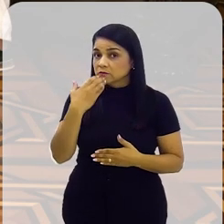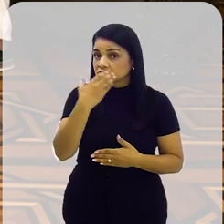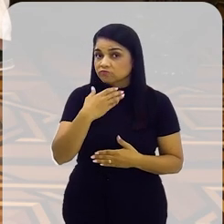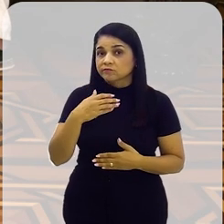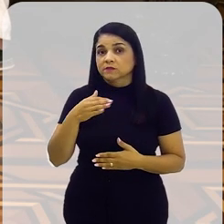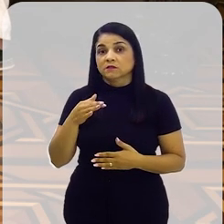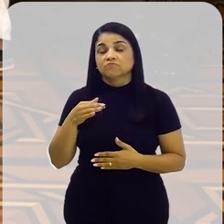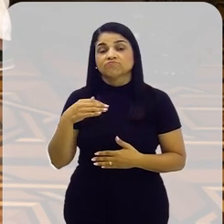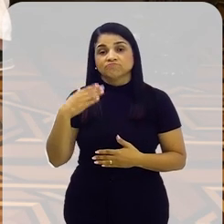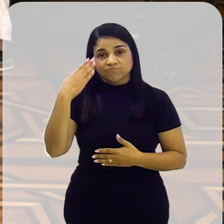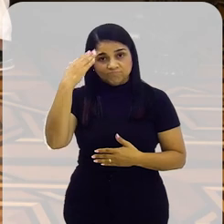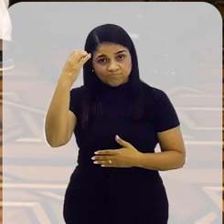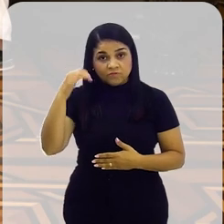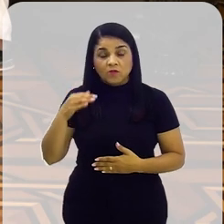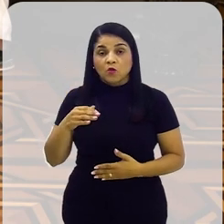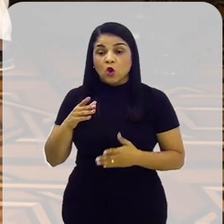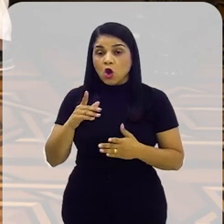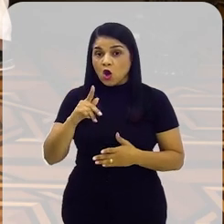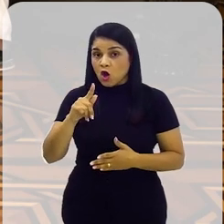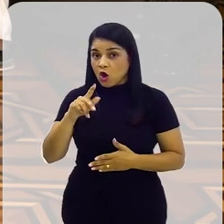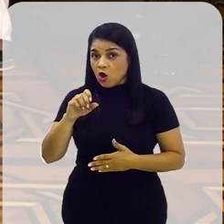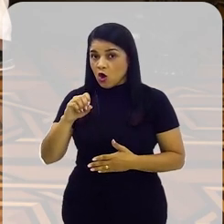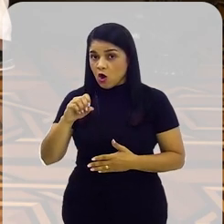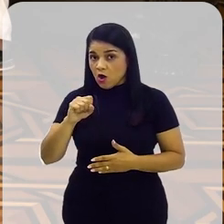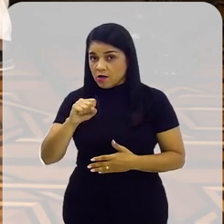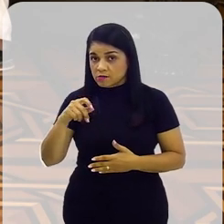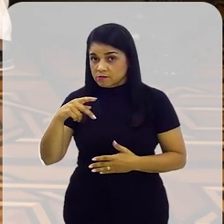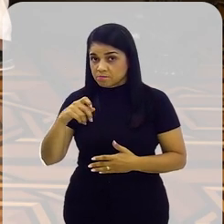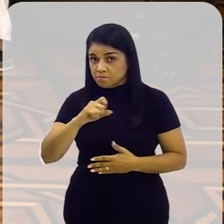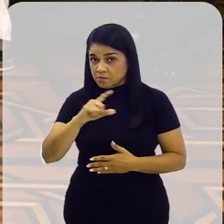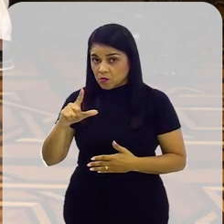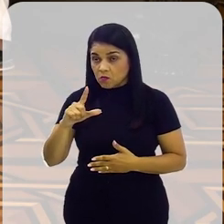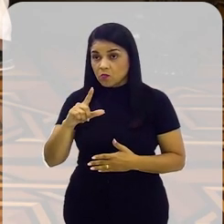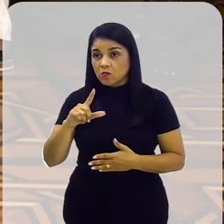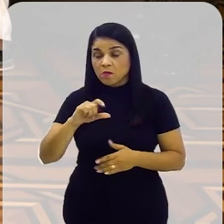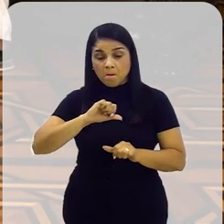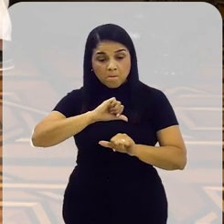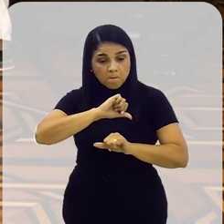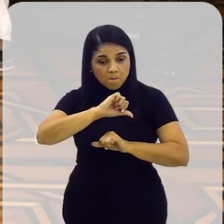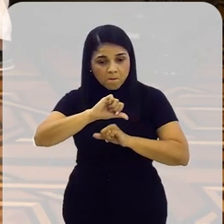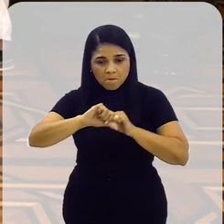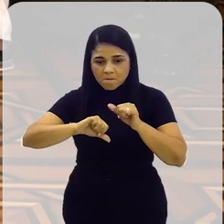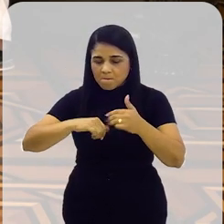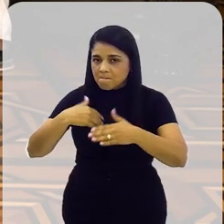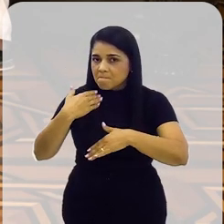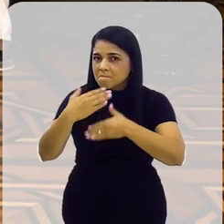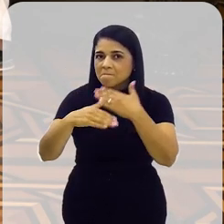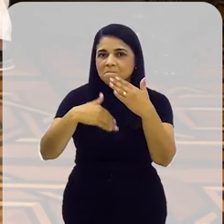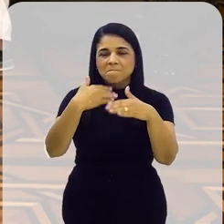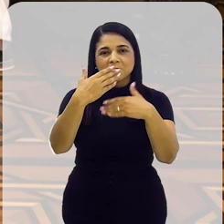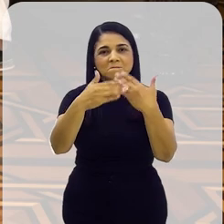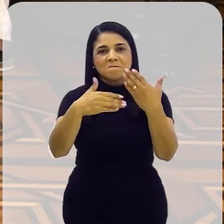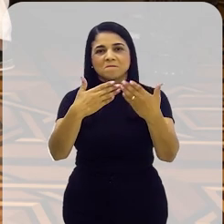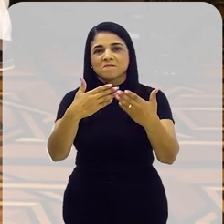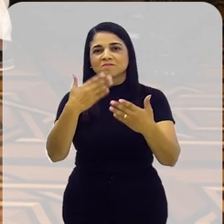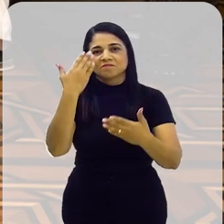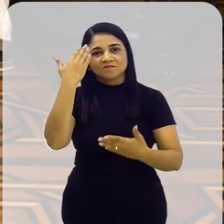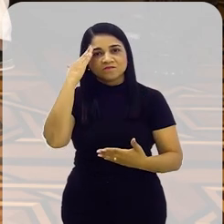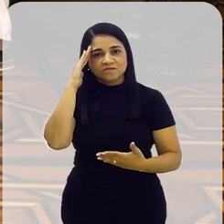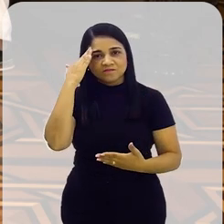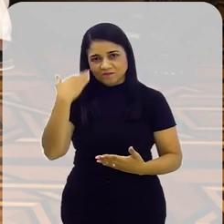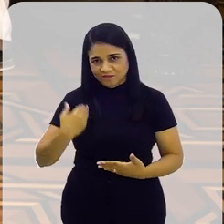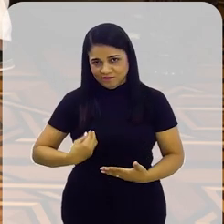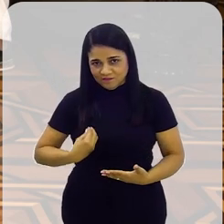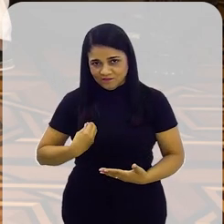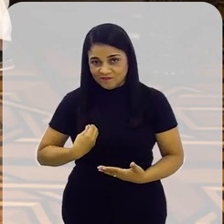cantora... de sucesso no mundo gospel, né? Sim. E, de repente, as coisas vão acontecendo e você muda o seu processo de entendimento